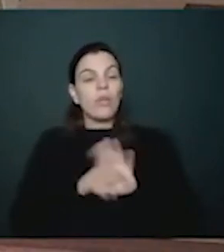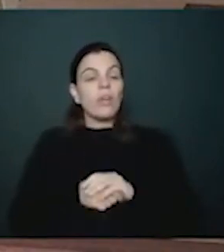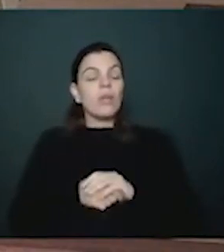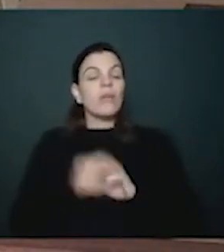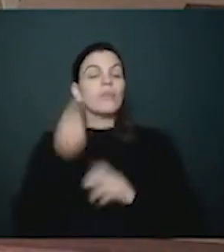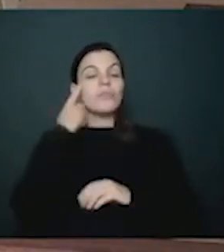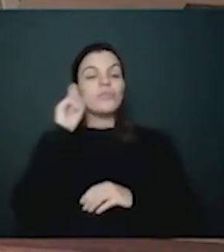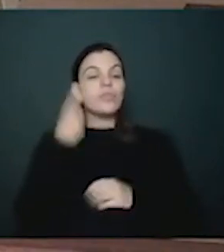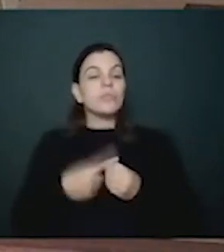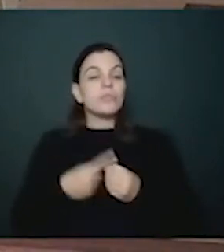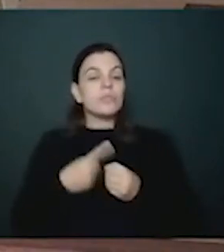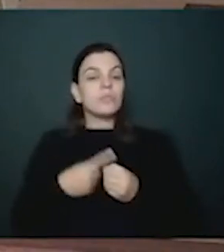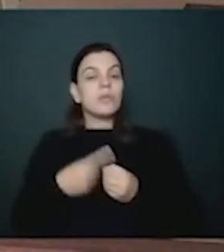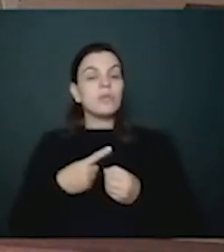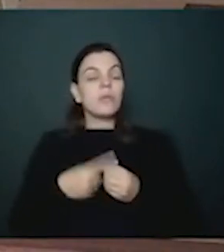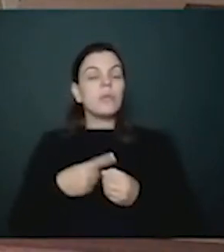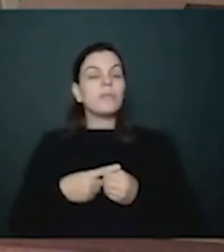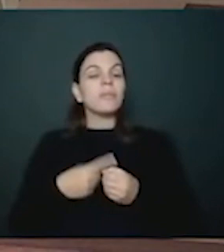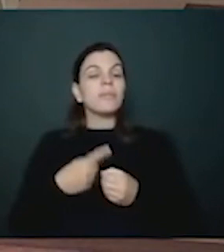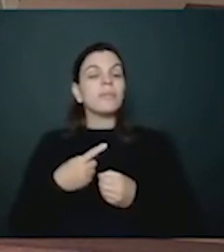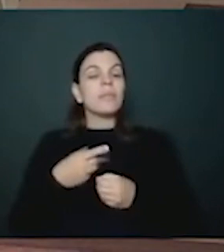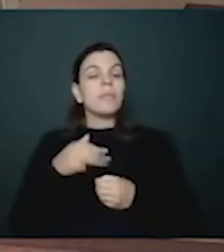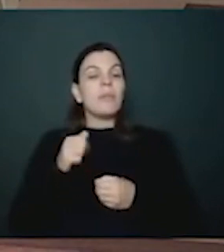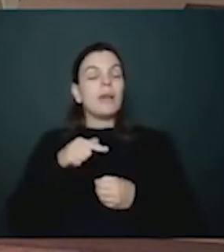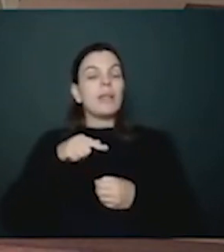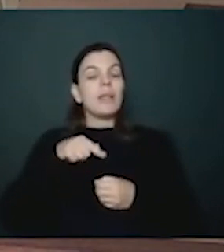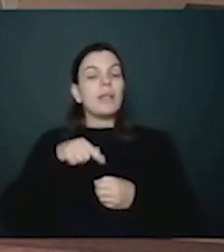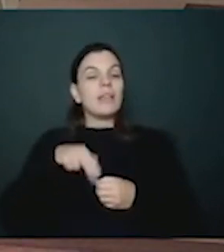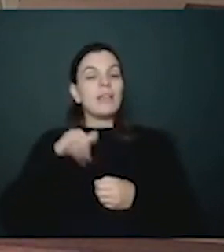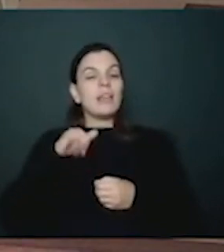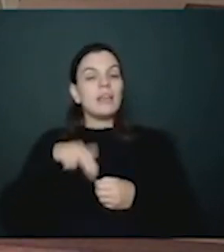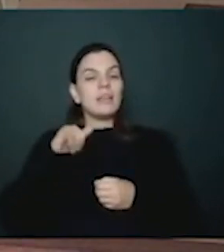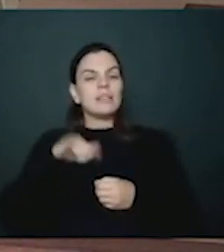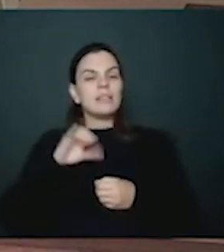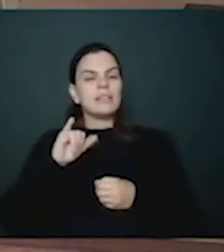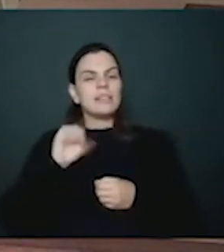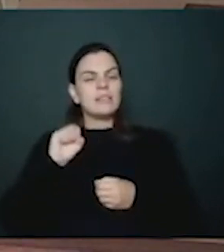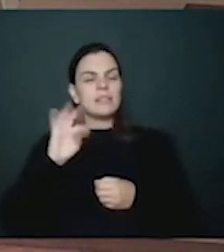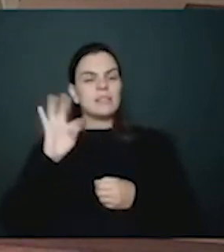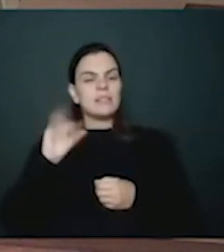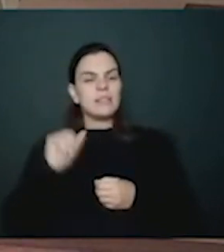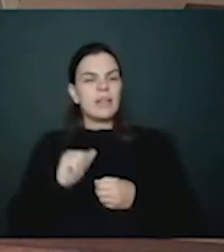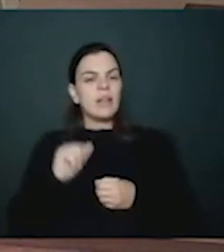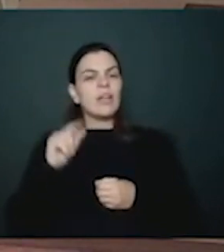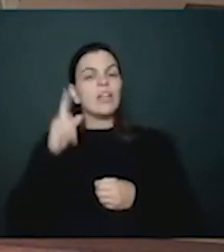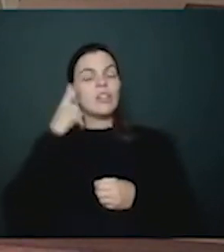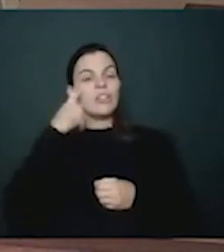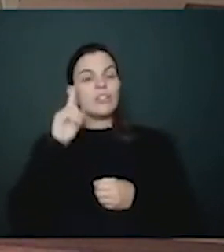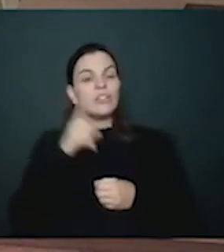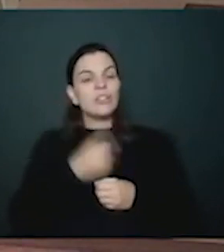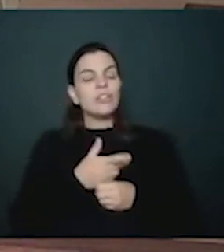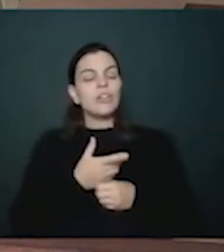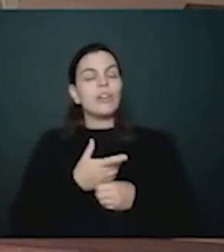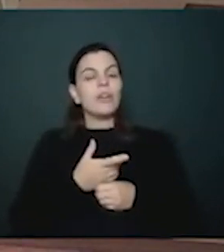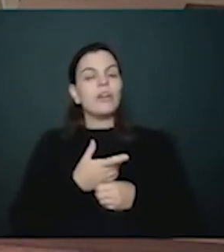do Mackenzista, o dia do terço dos homens, que foi instituído no calendário oficial de Curitiba, o dia